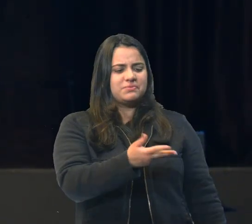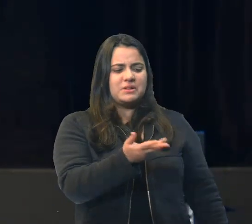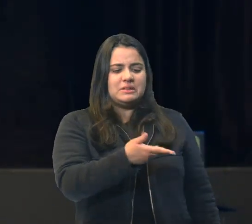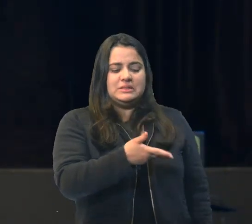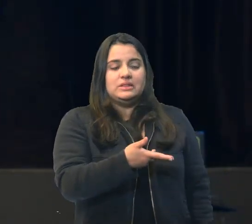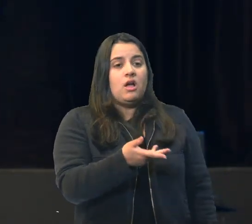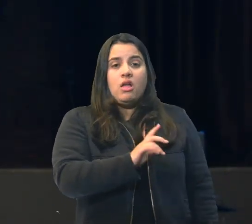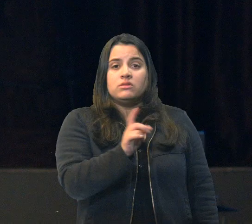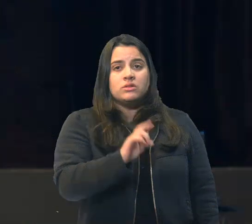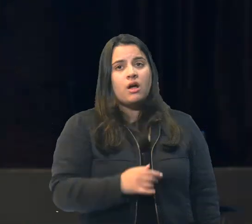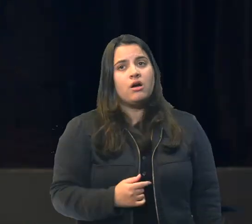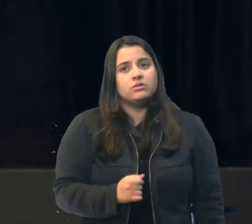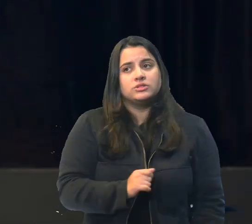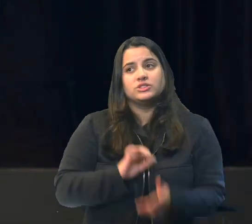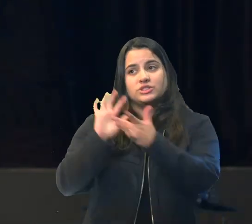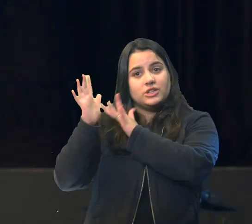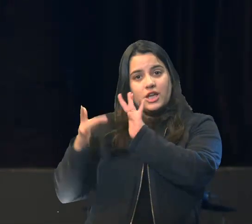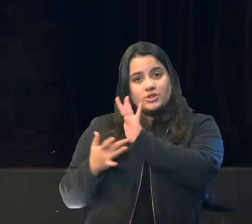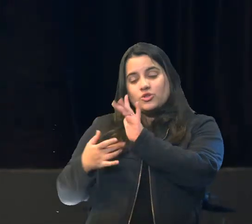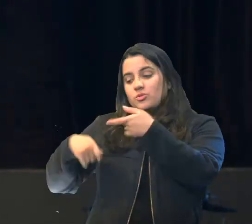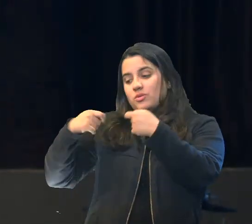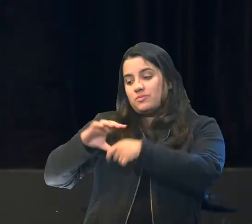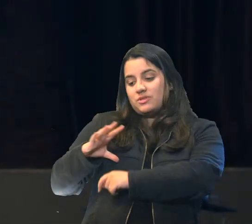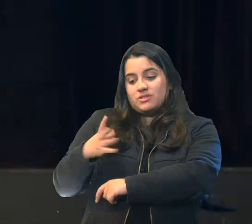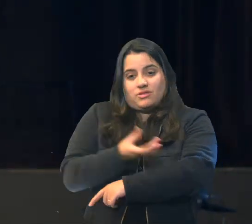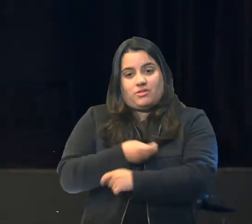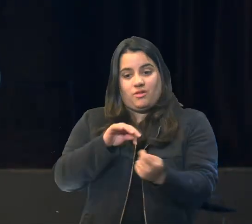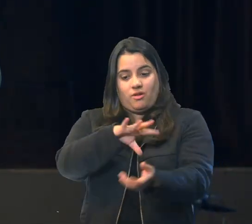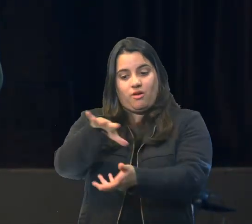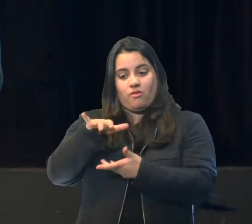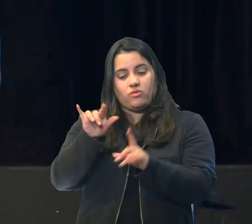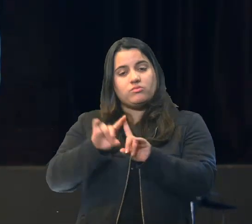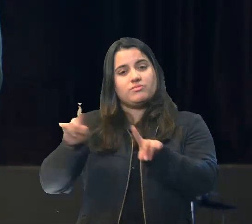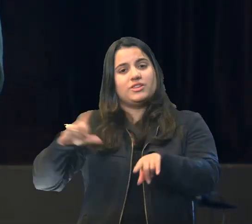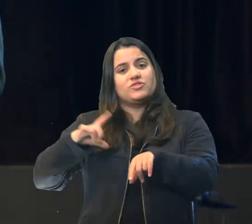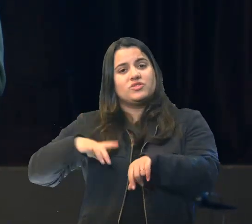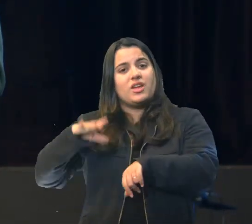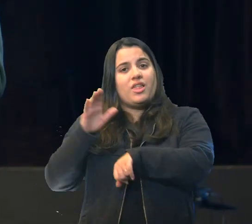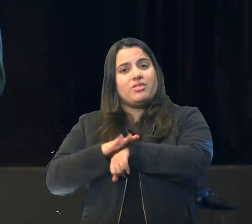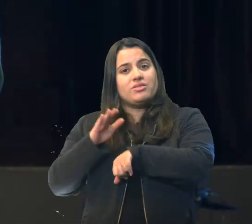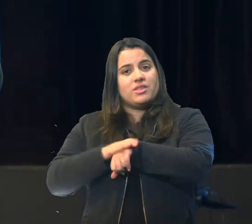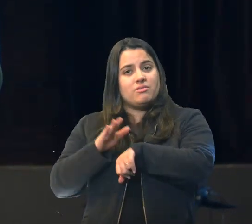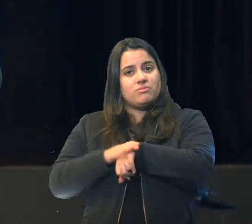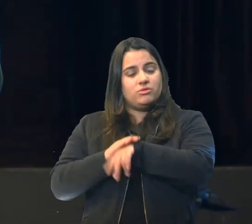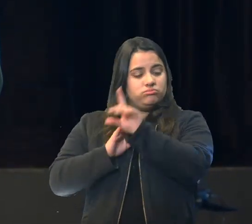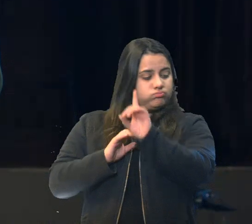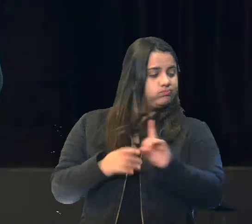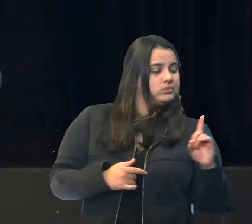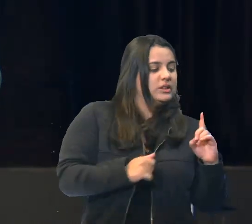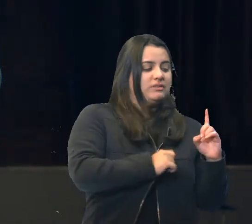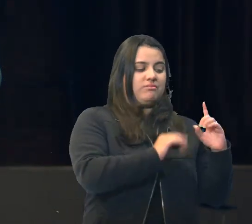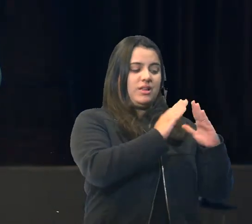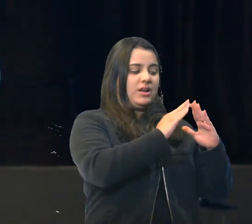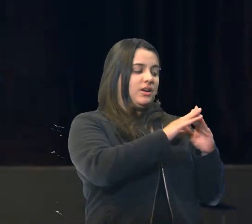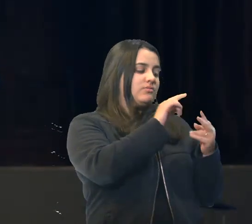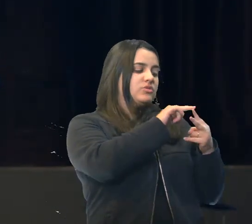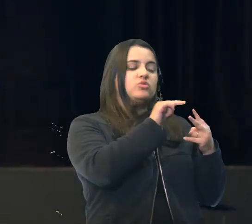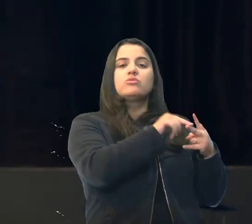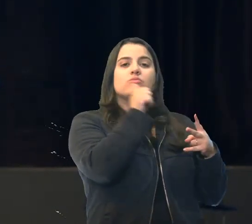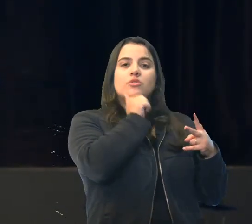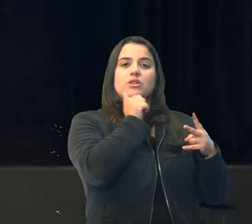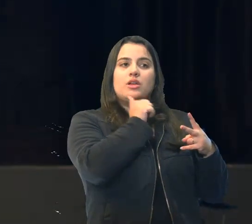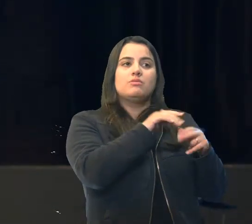Jesus tinha que salvar o mundo, mas ele tinha tempo para ir na casa de 2 mulheres, conversar com